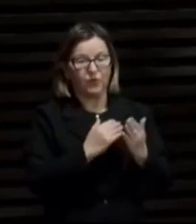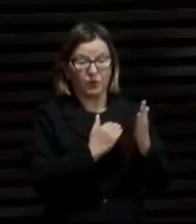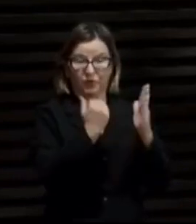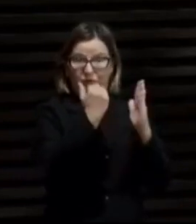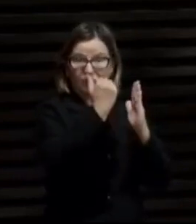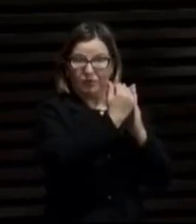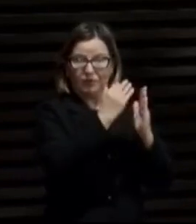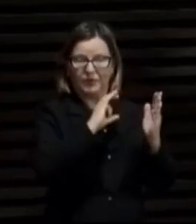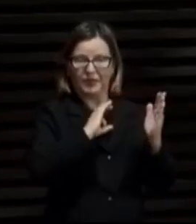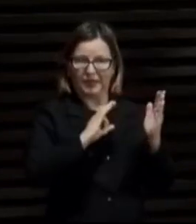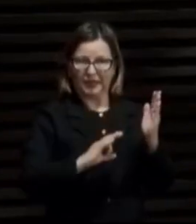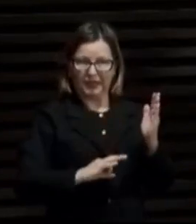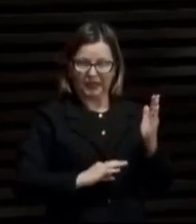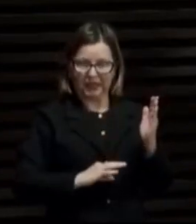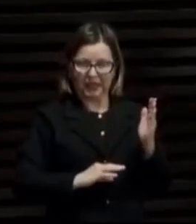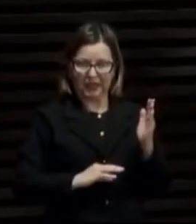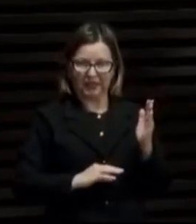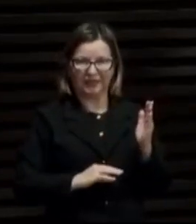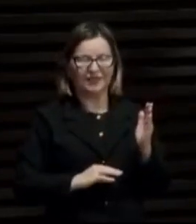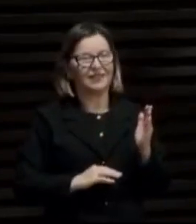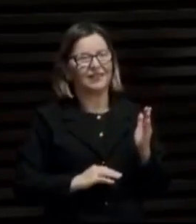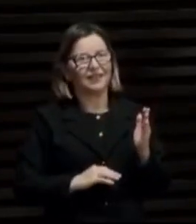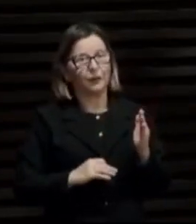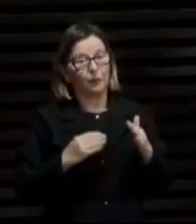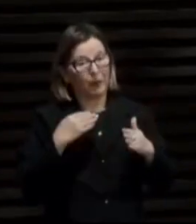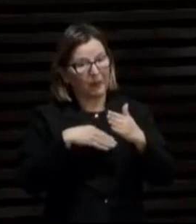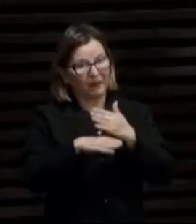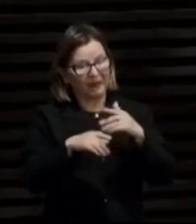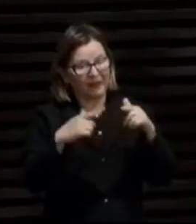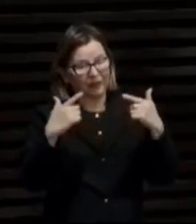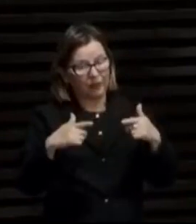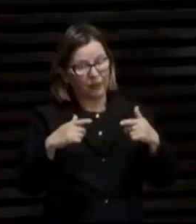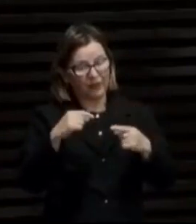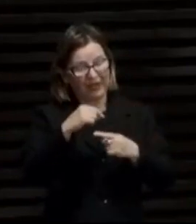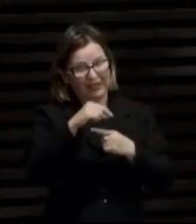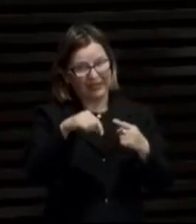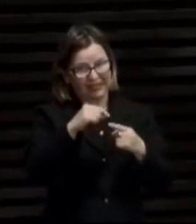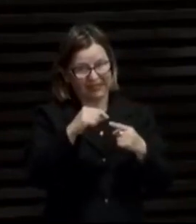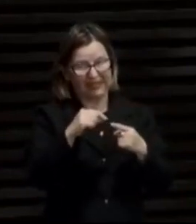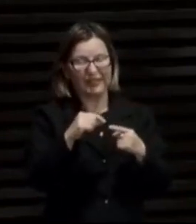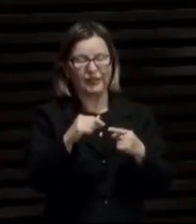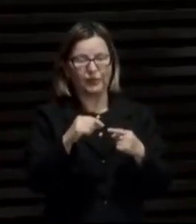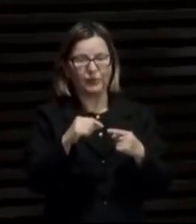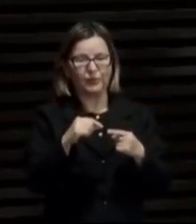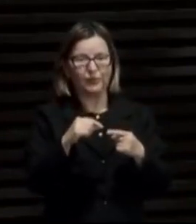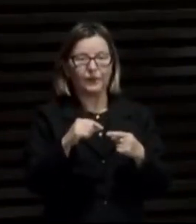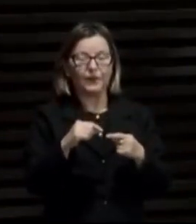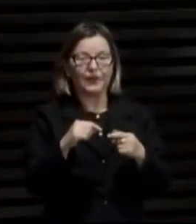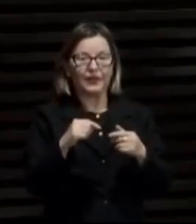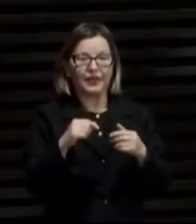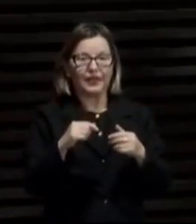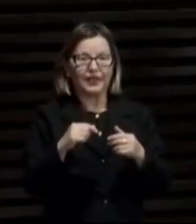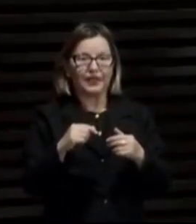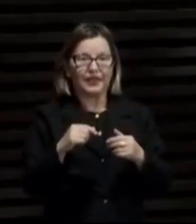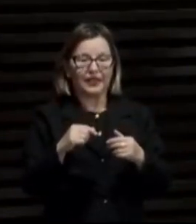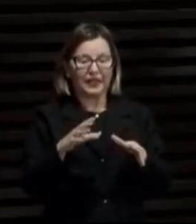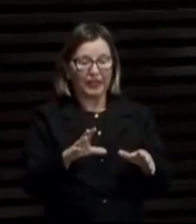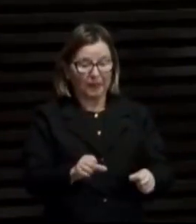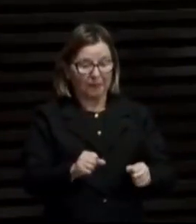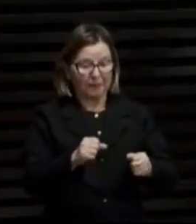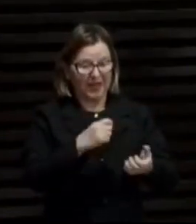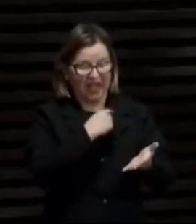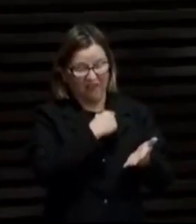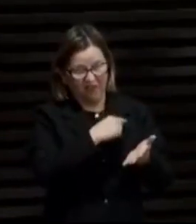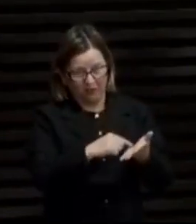sangue, e aspergir sobre a arca, para que todo aquele pecado, porque eventualmente alguma coisa não